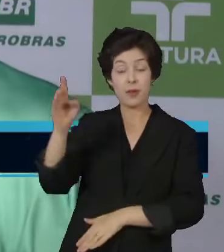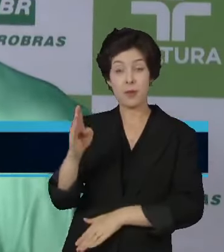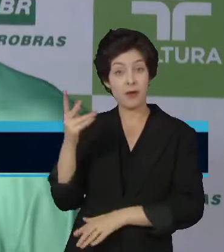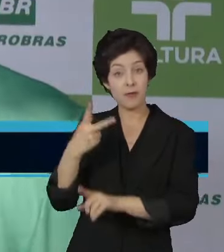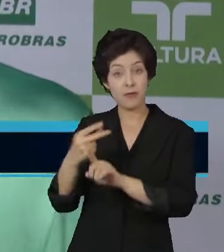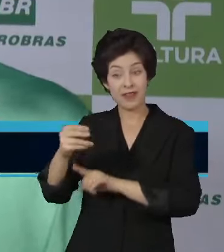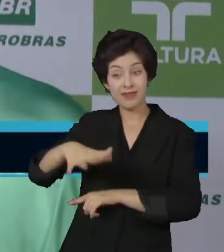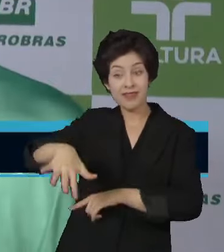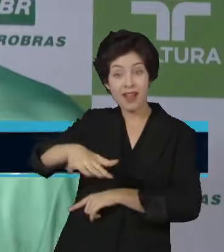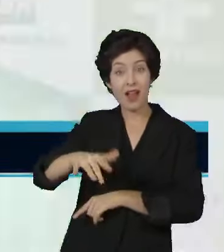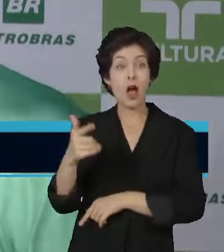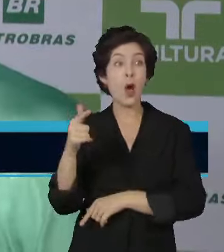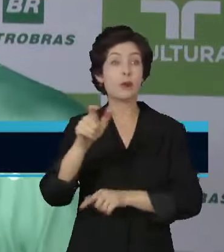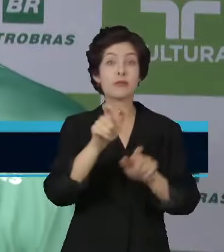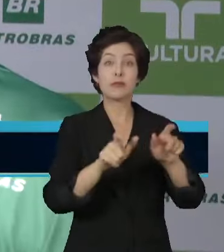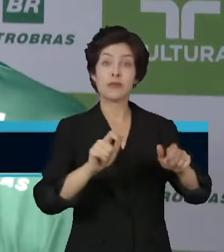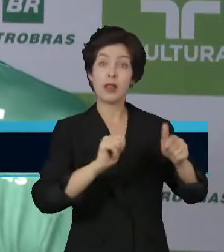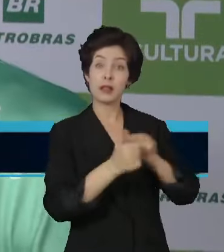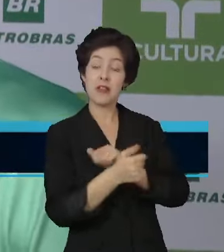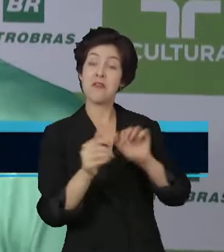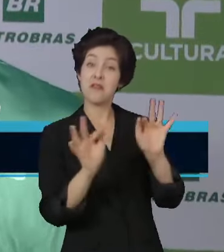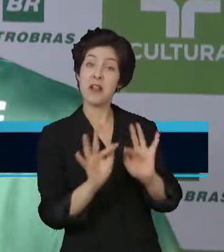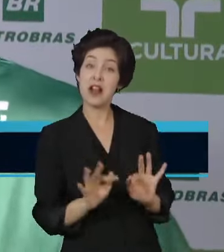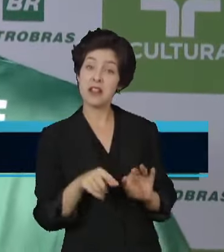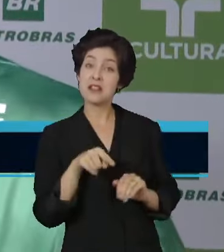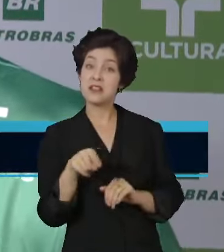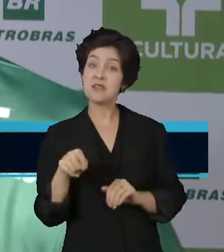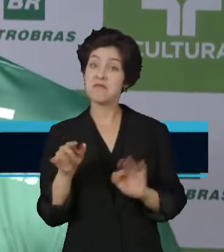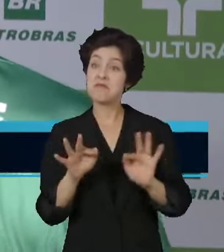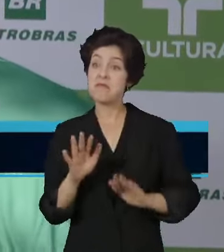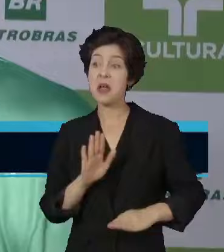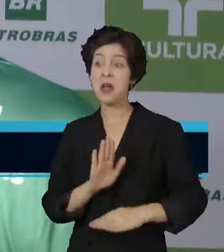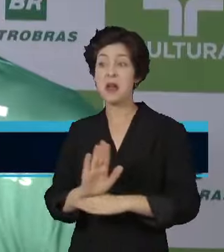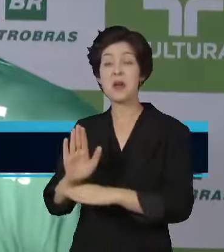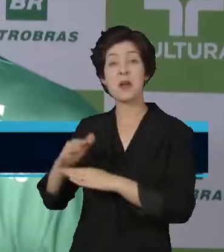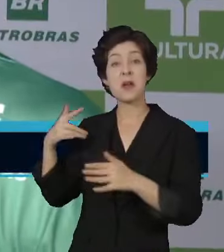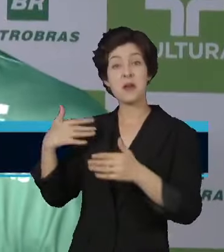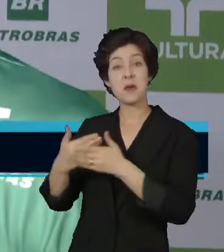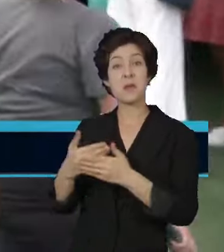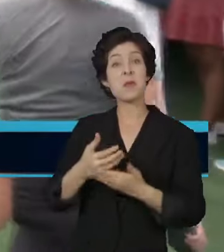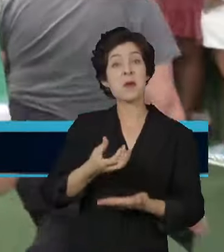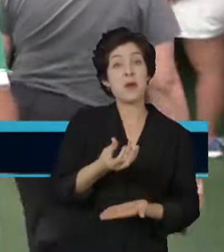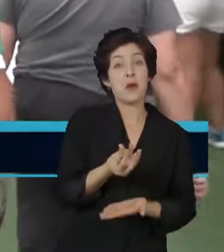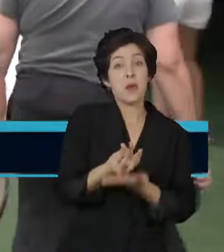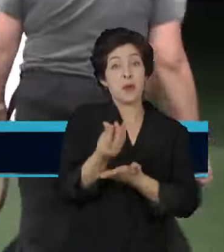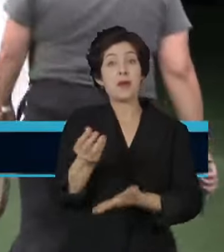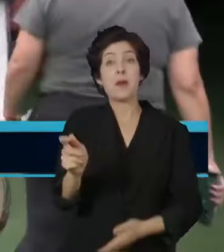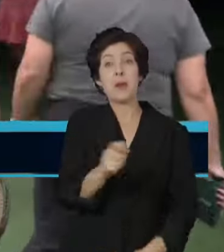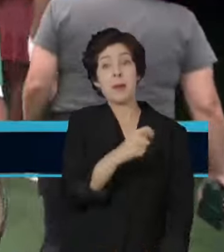outros atletas também aqui da seleção. Eu estou feliz por ter contribuído na história do badminton brasileiro.